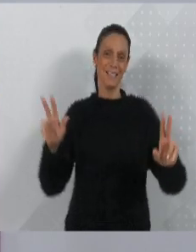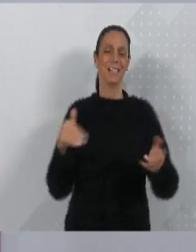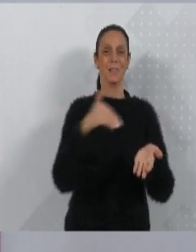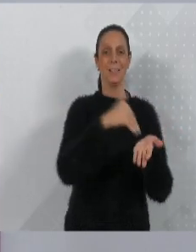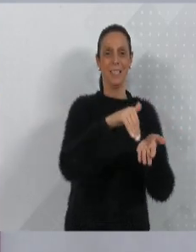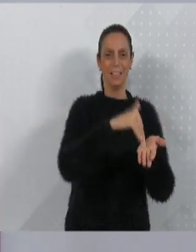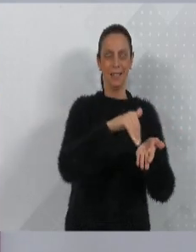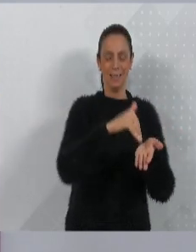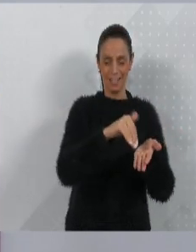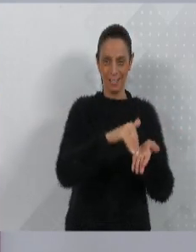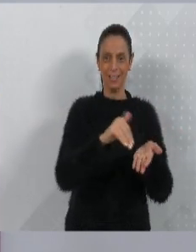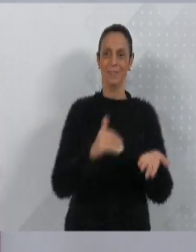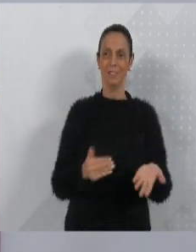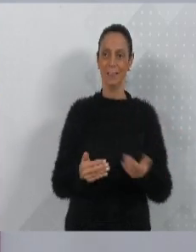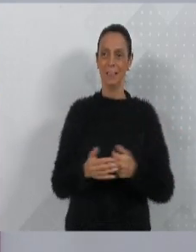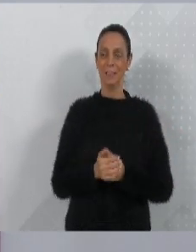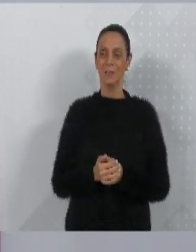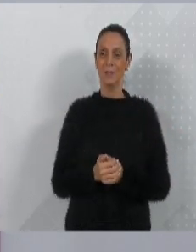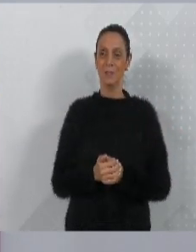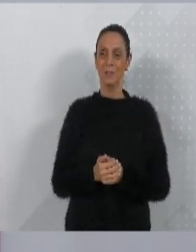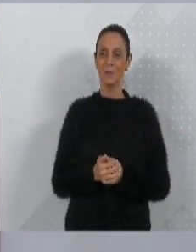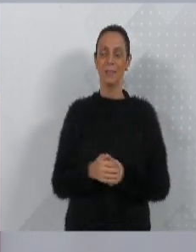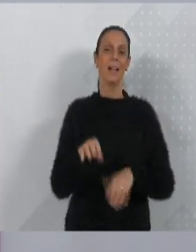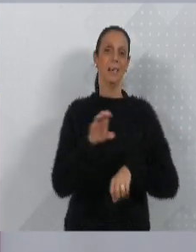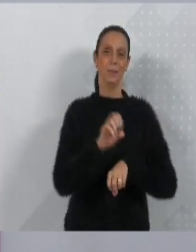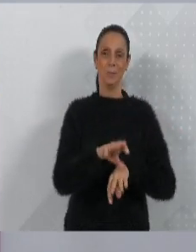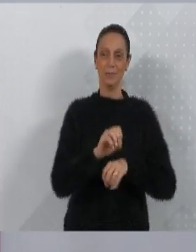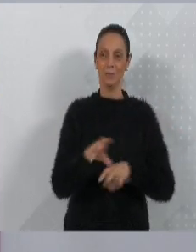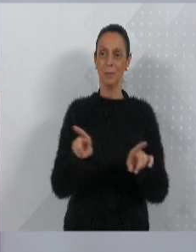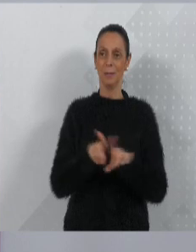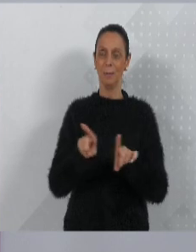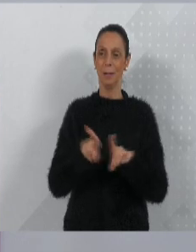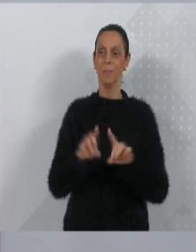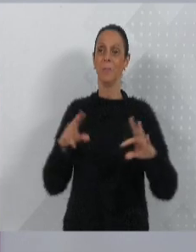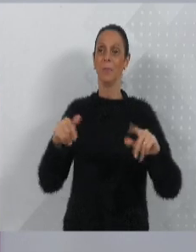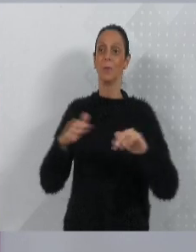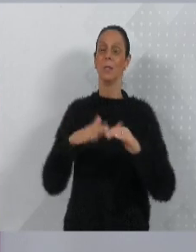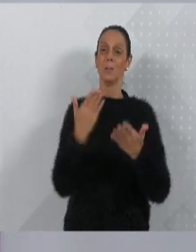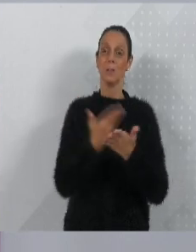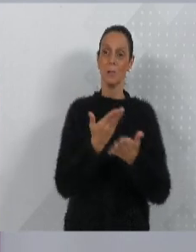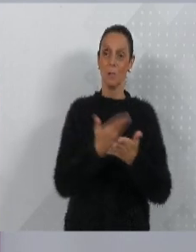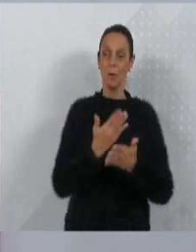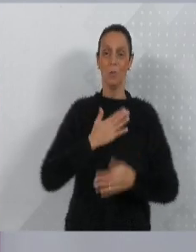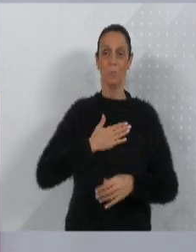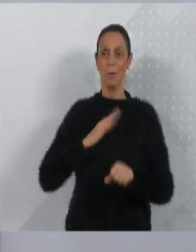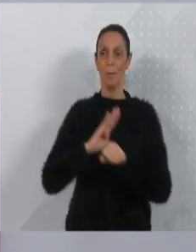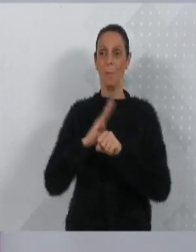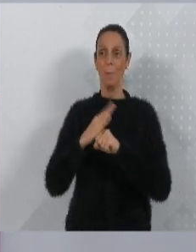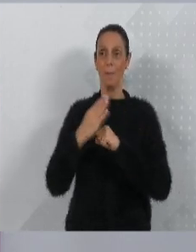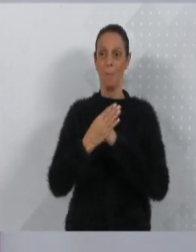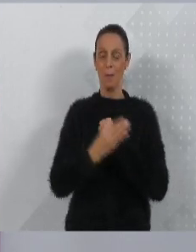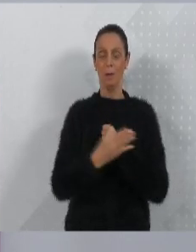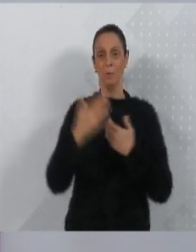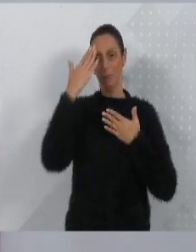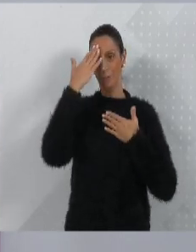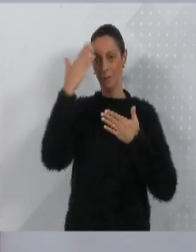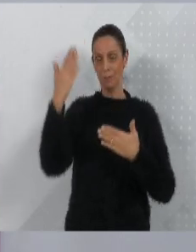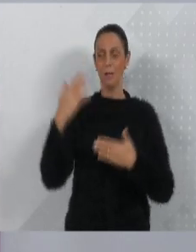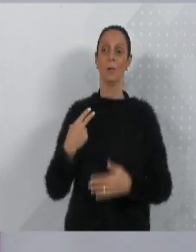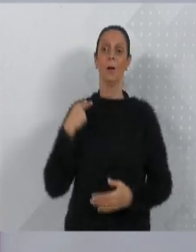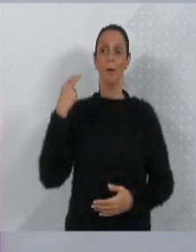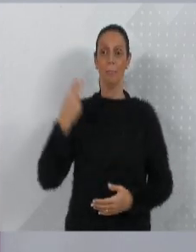a anterior Tá mas todo mundo aí sou ccero a falar que todas as escolas e crese do meu bairro ão muito agradecida